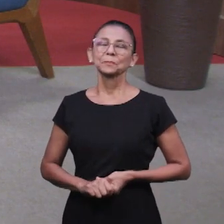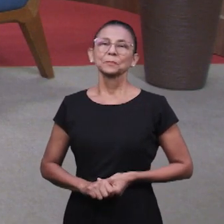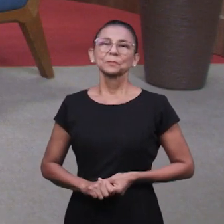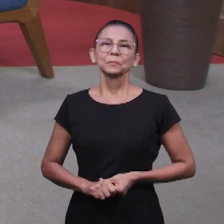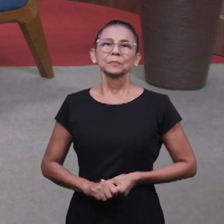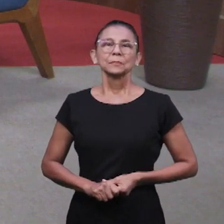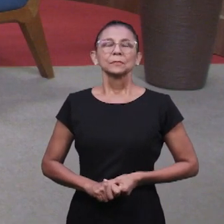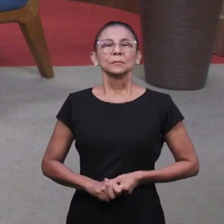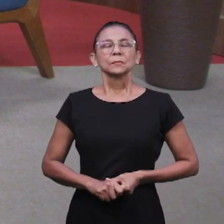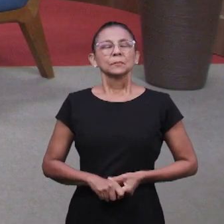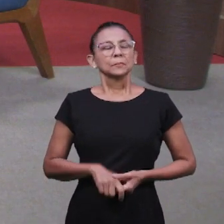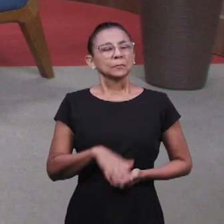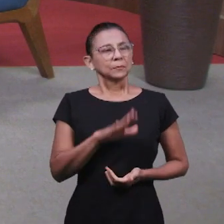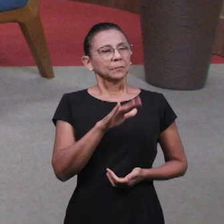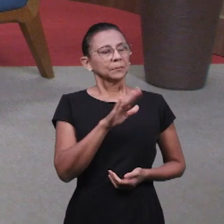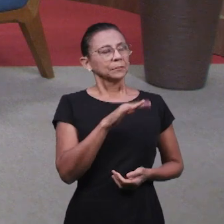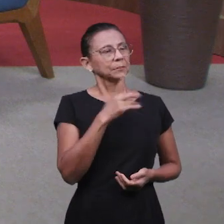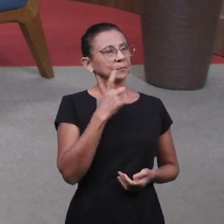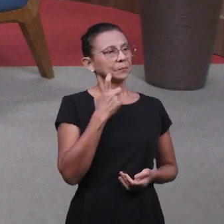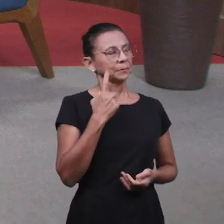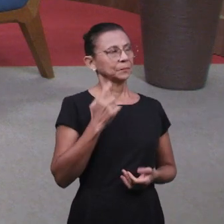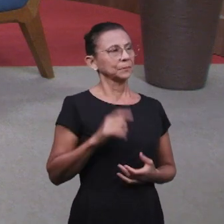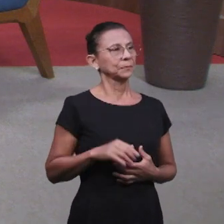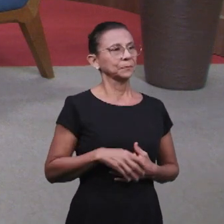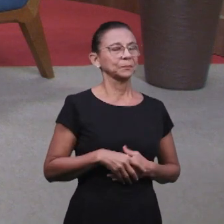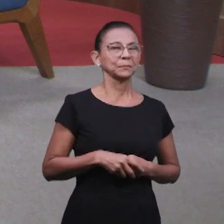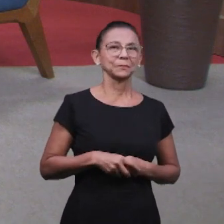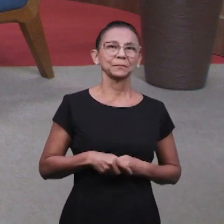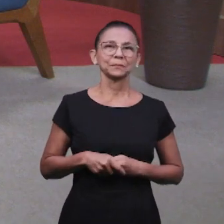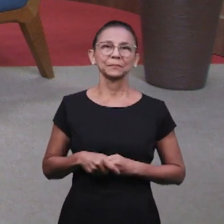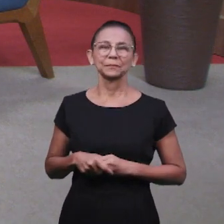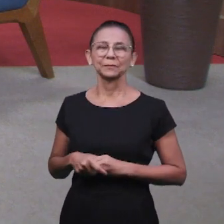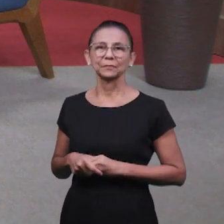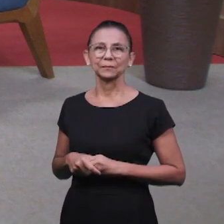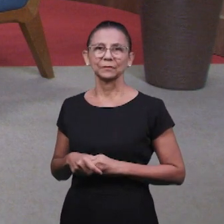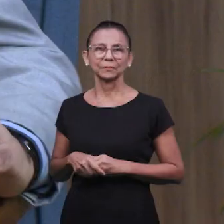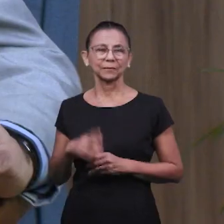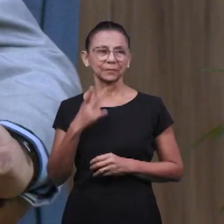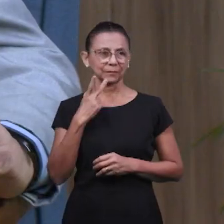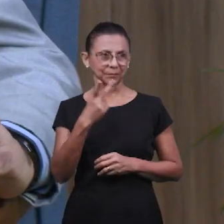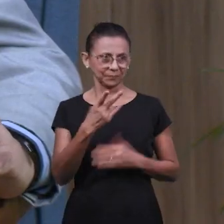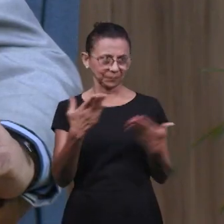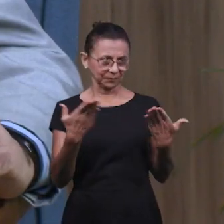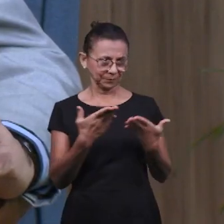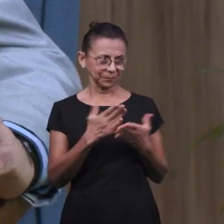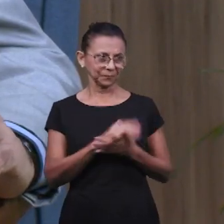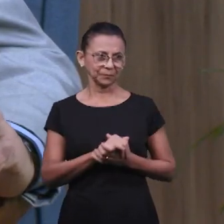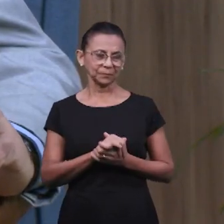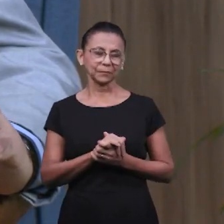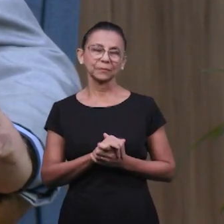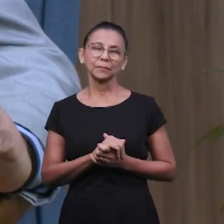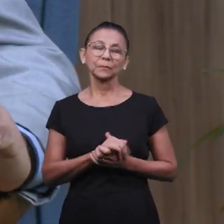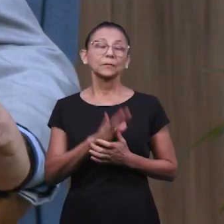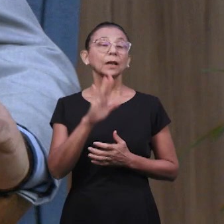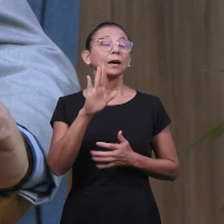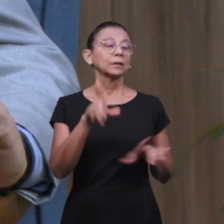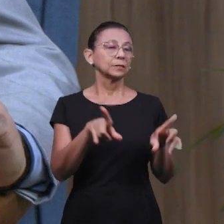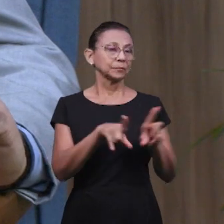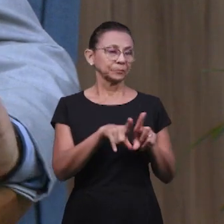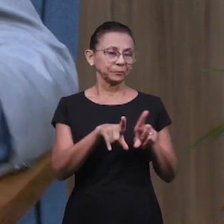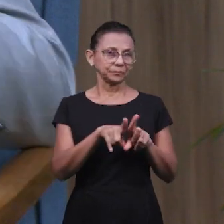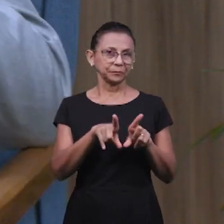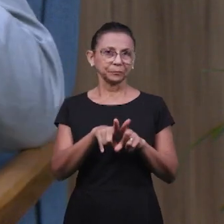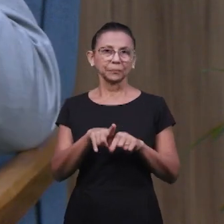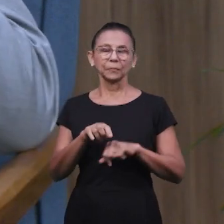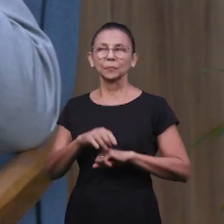né? Daniel, é interessante que, dentro disso que você acabou de falar,